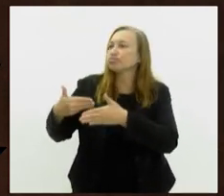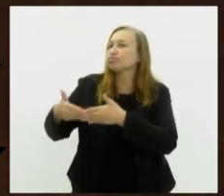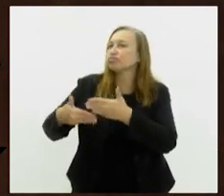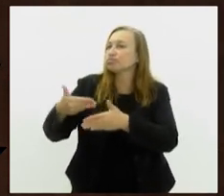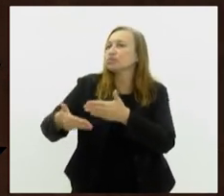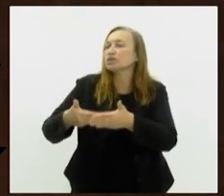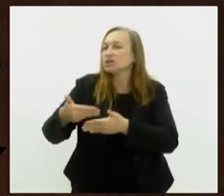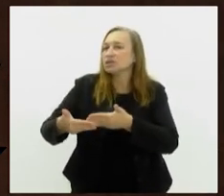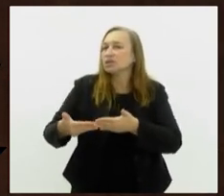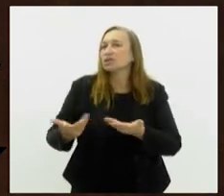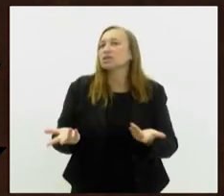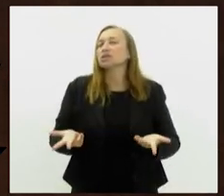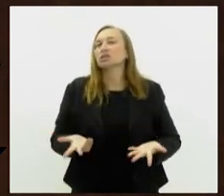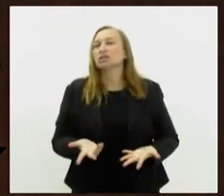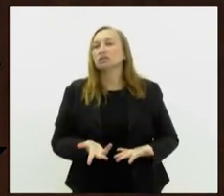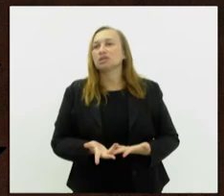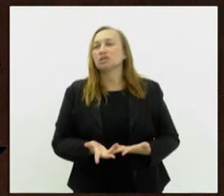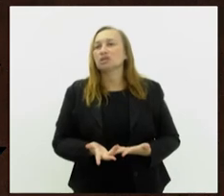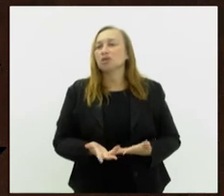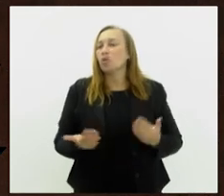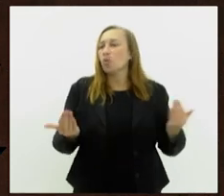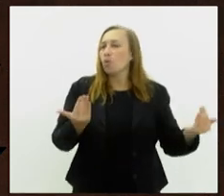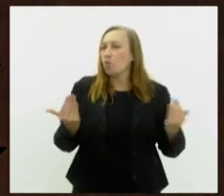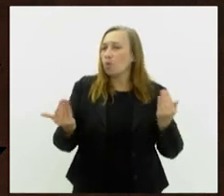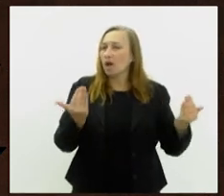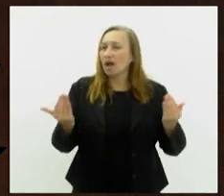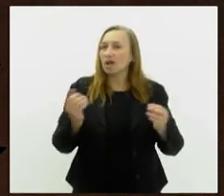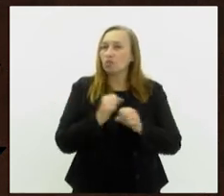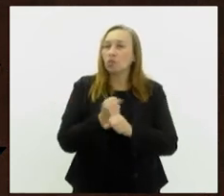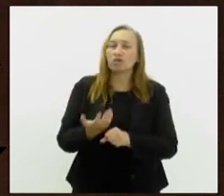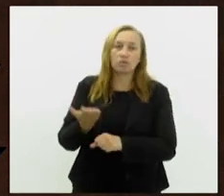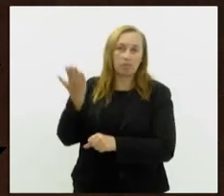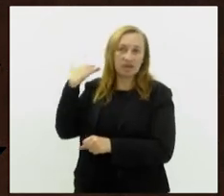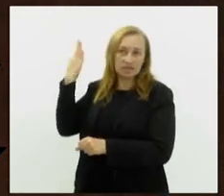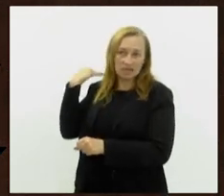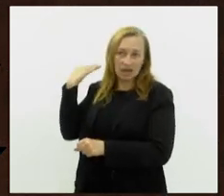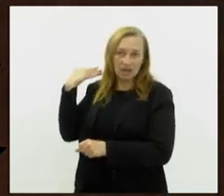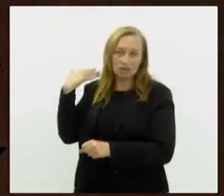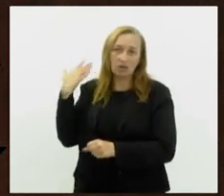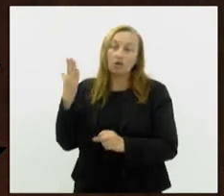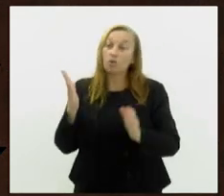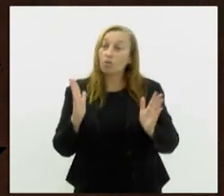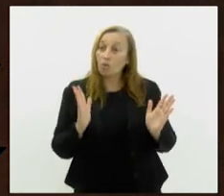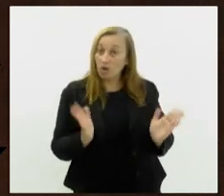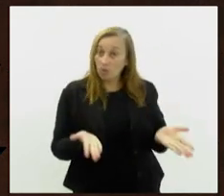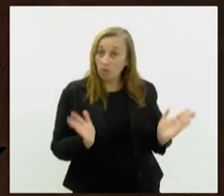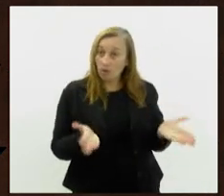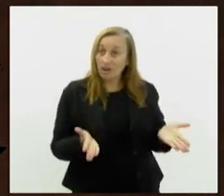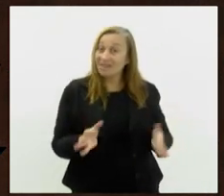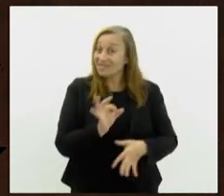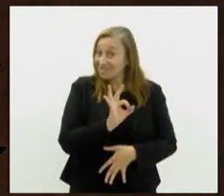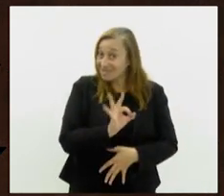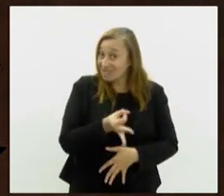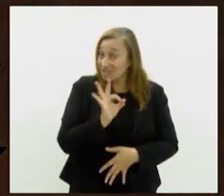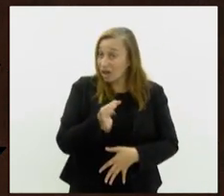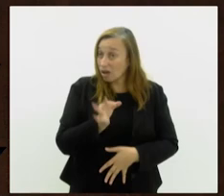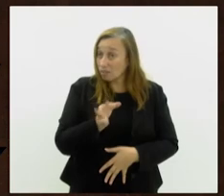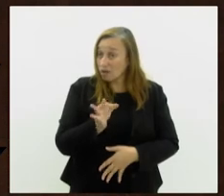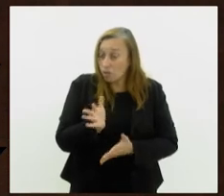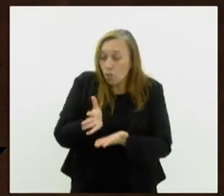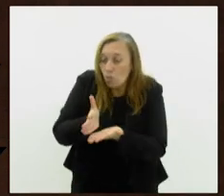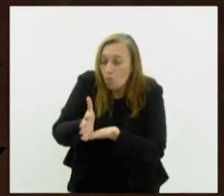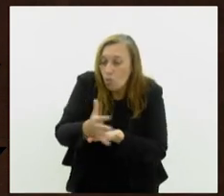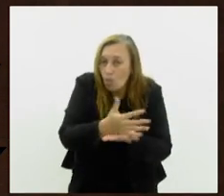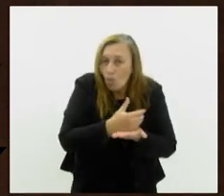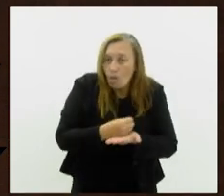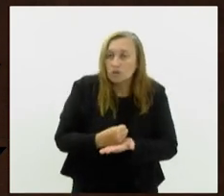da previsão, comparando ano passado com esse ano, provavelmente um aumento de arrecadação